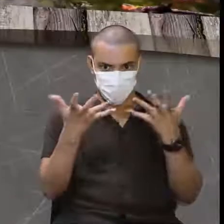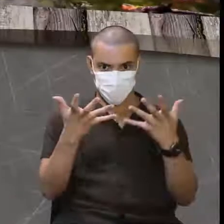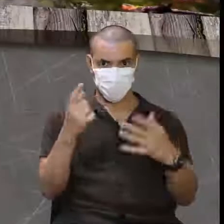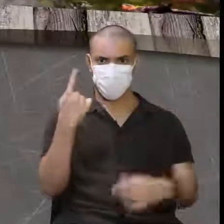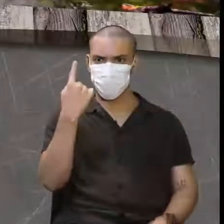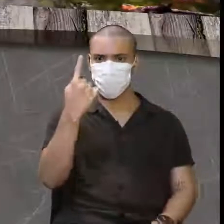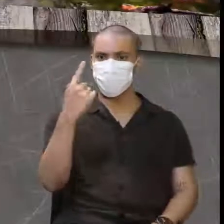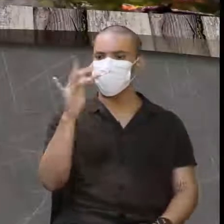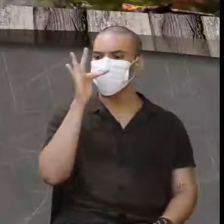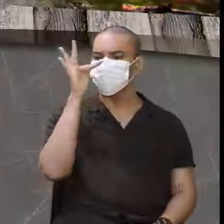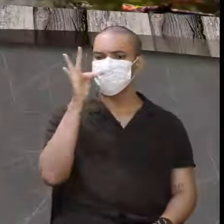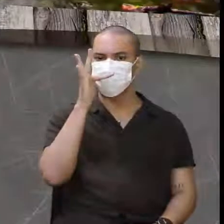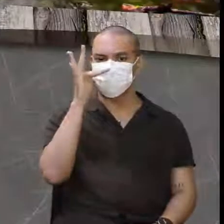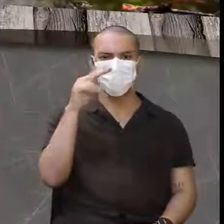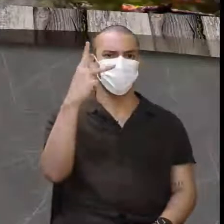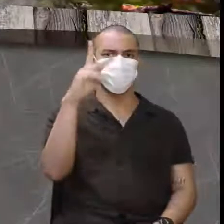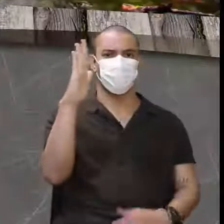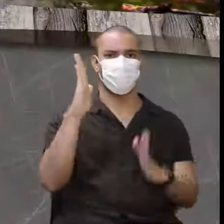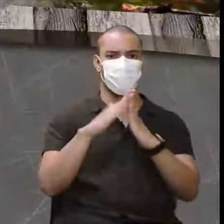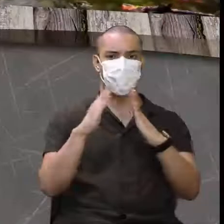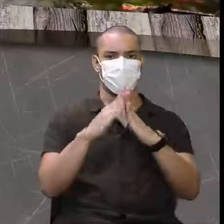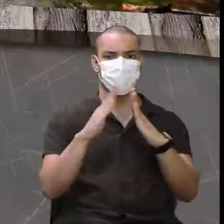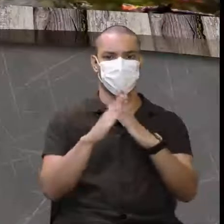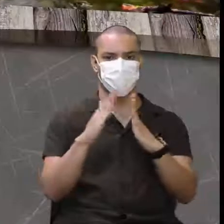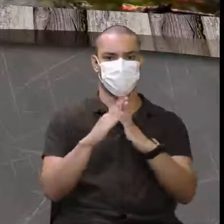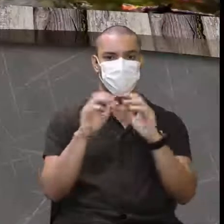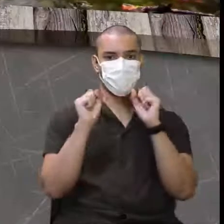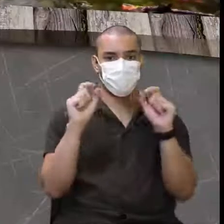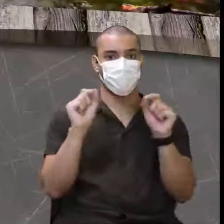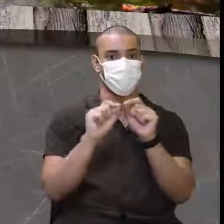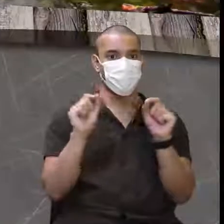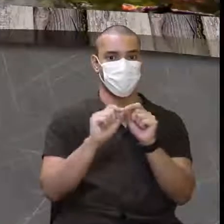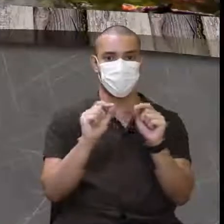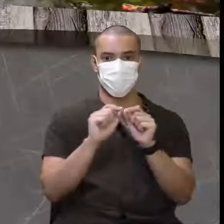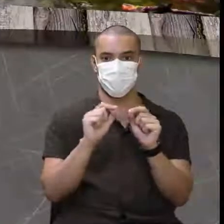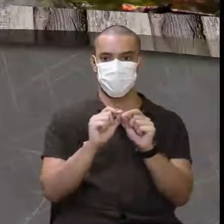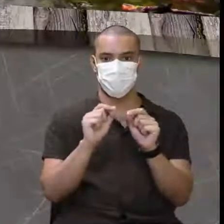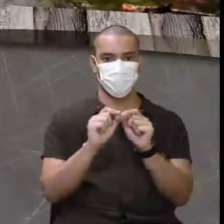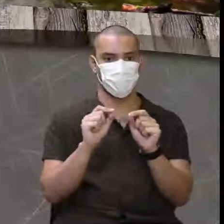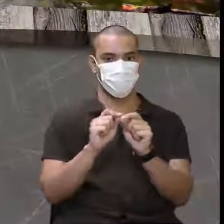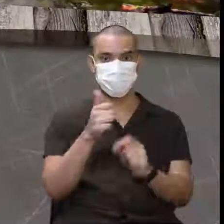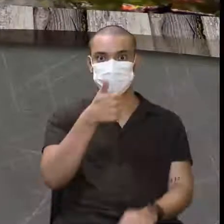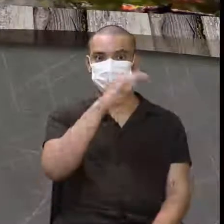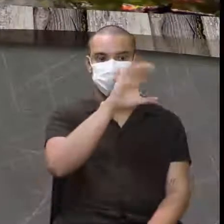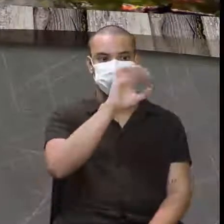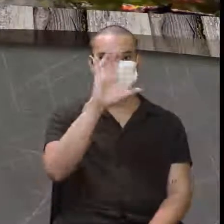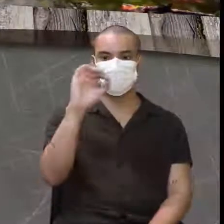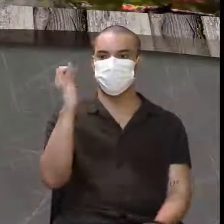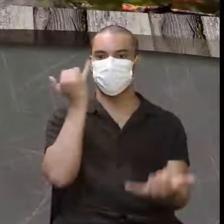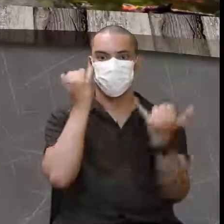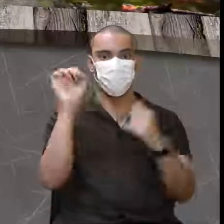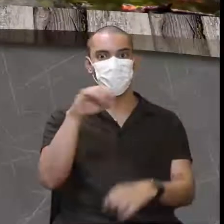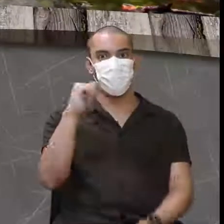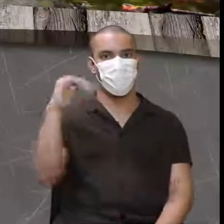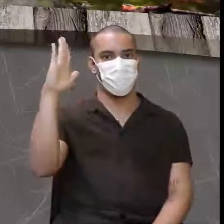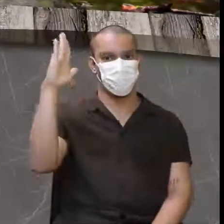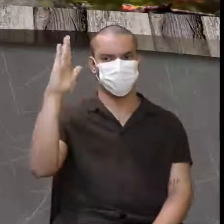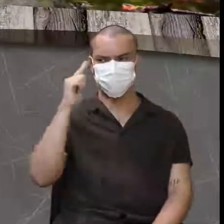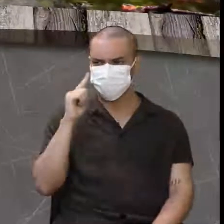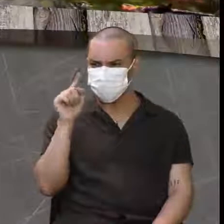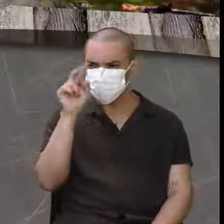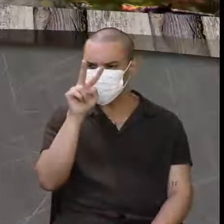uma plantinha lá no teu quintal, se tu quiser, tu pode fazer 100 informações ou mais sobre